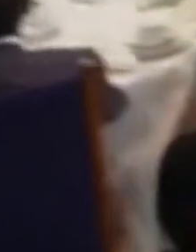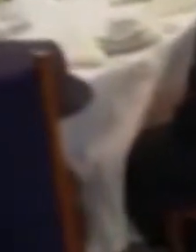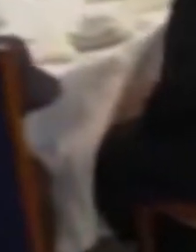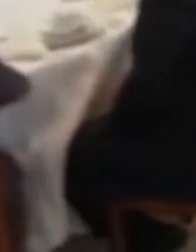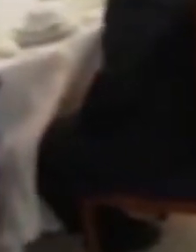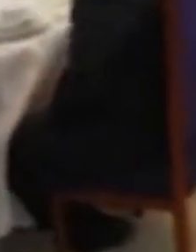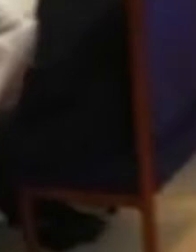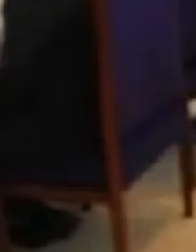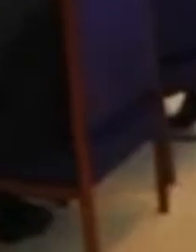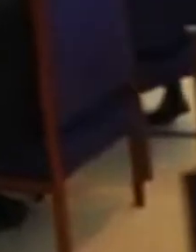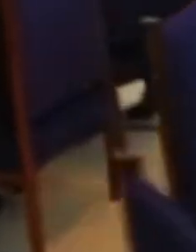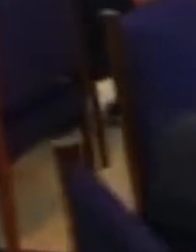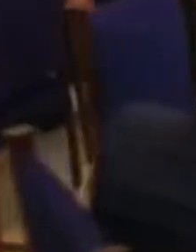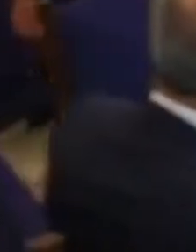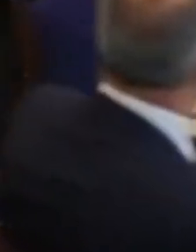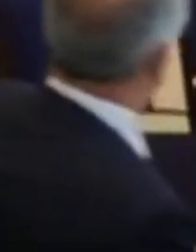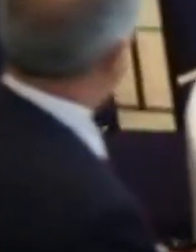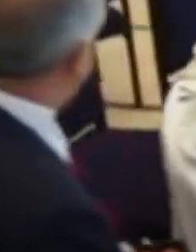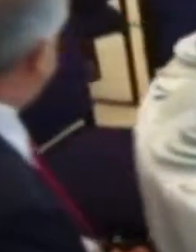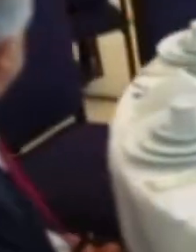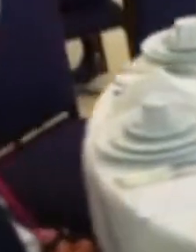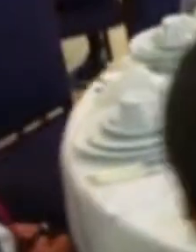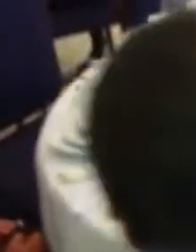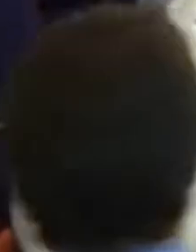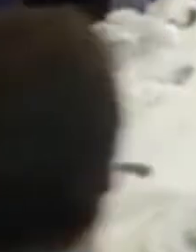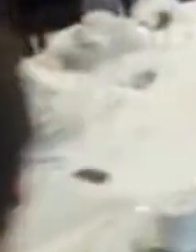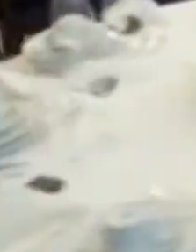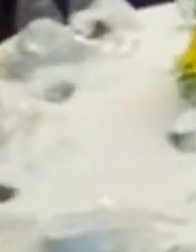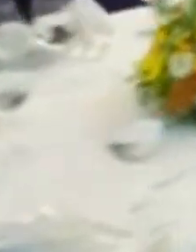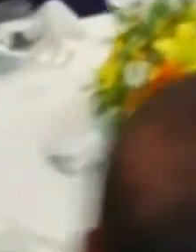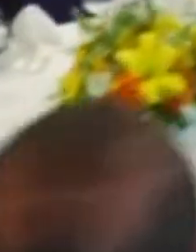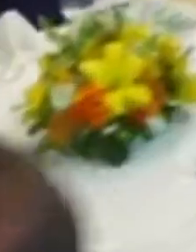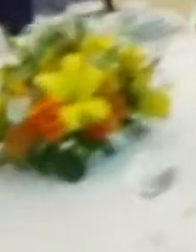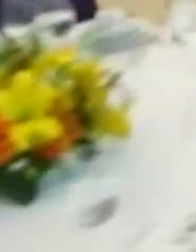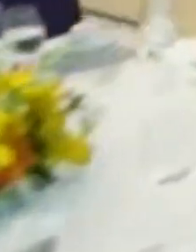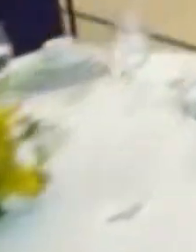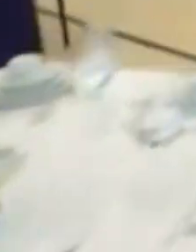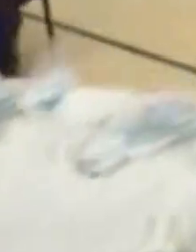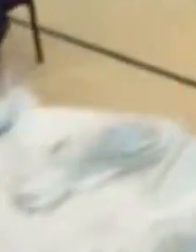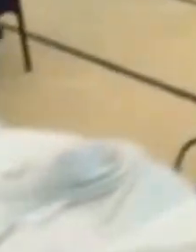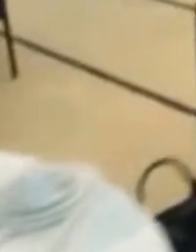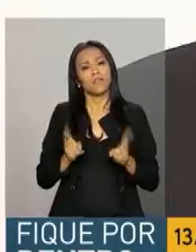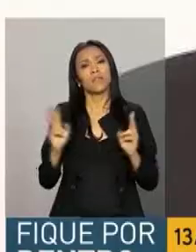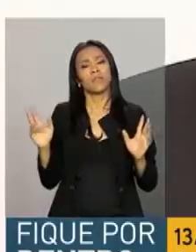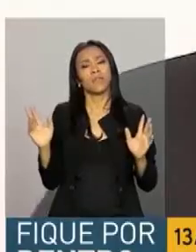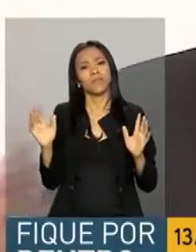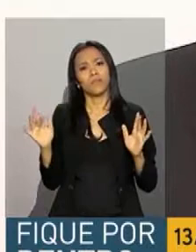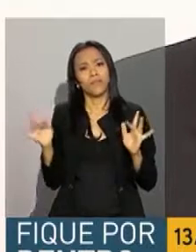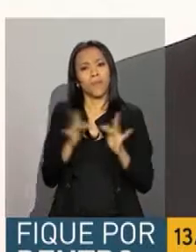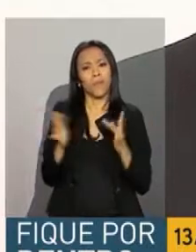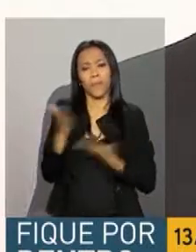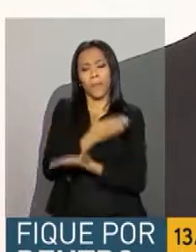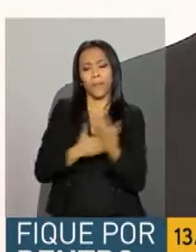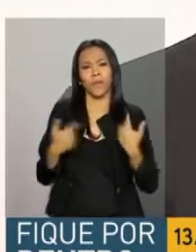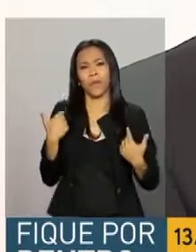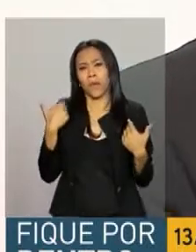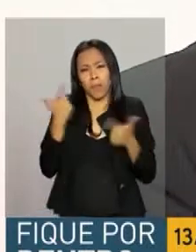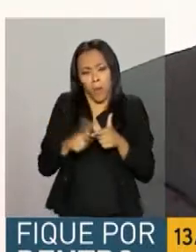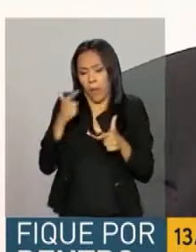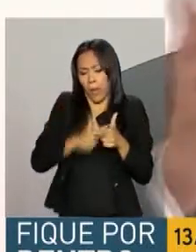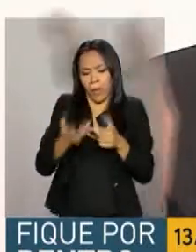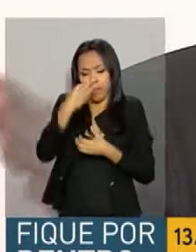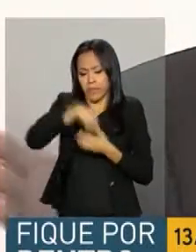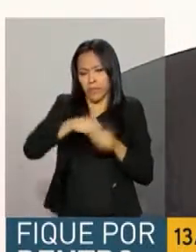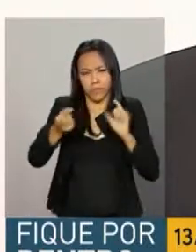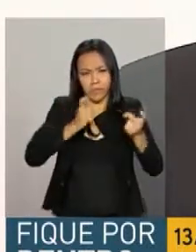investigações de que é alvo aos convidados afirmou que o governo não enfrenta problemas tanto problemas no governo temos